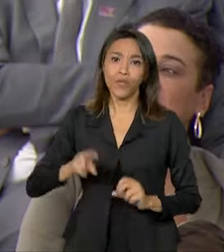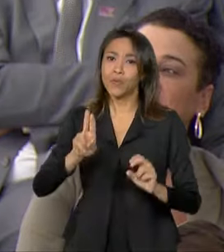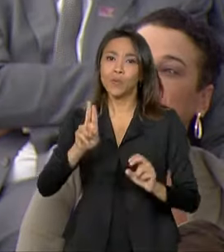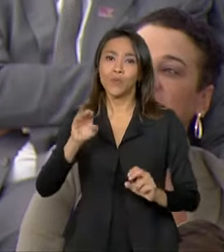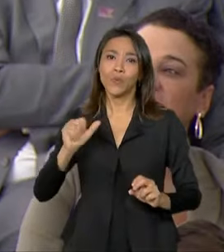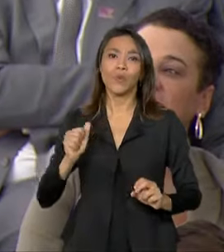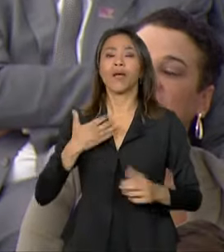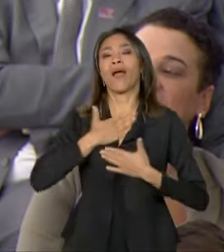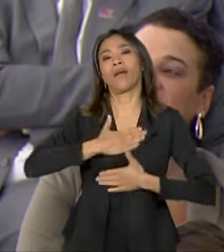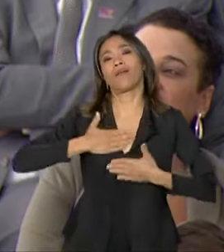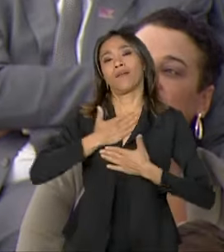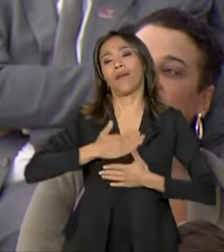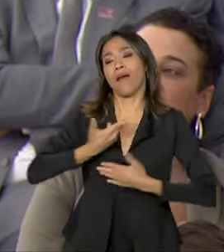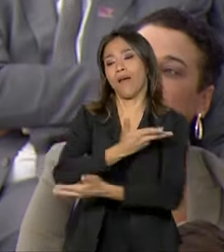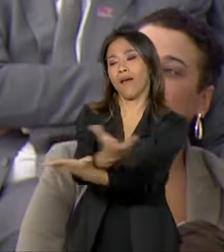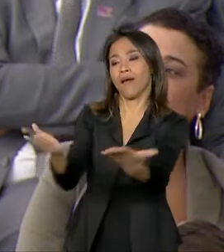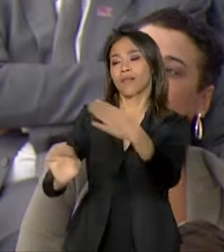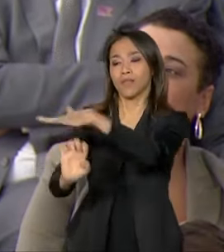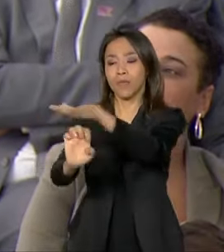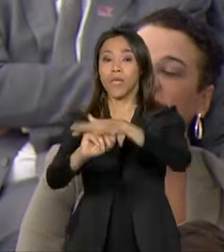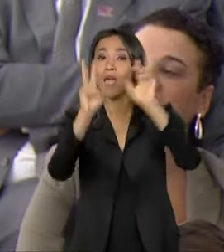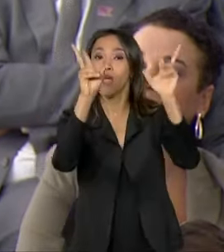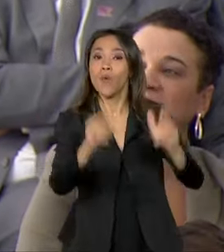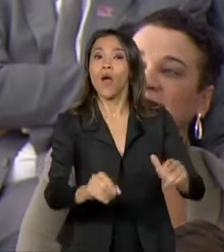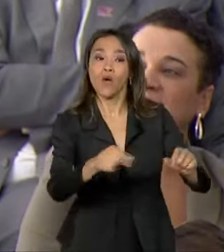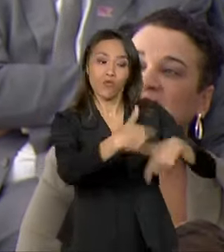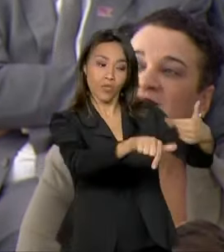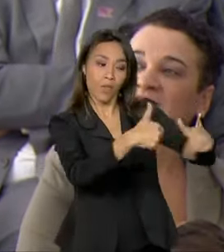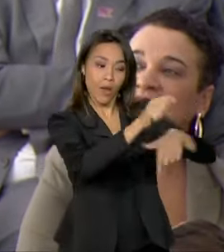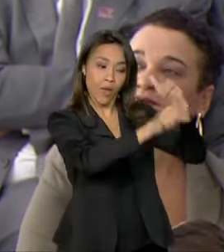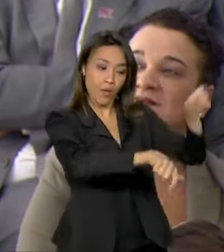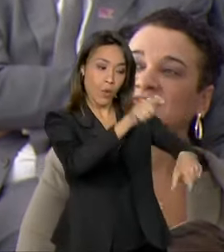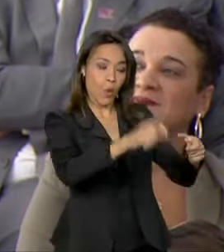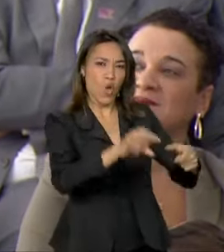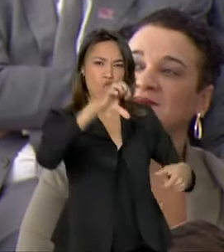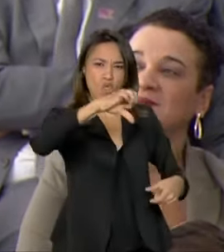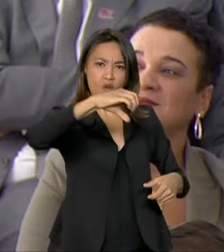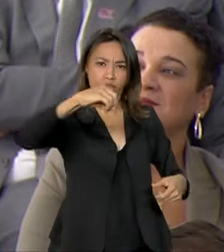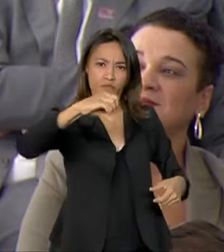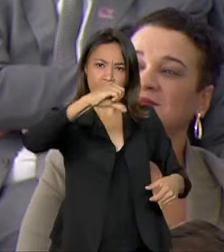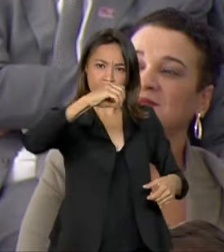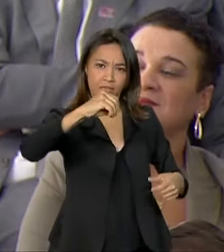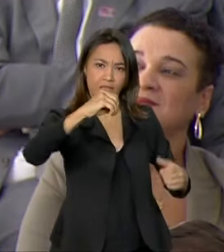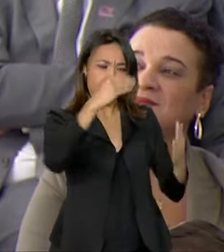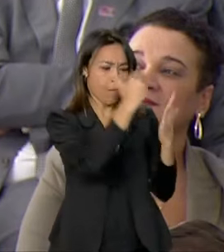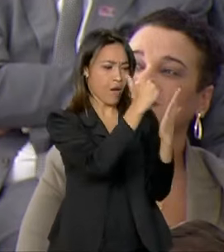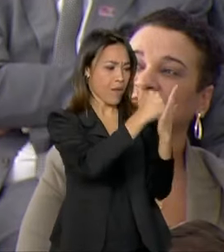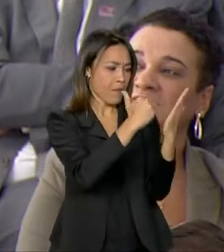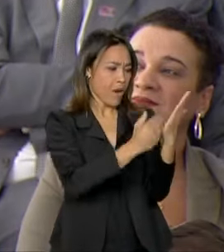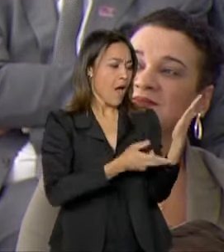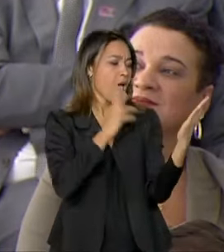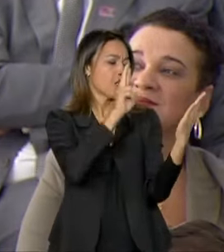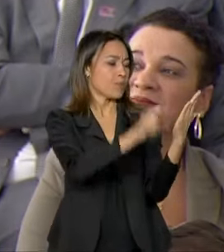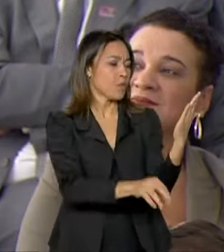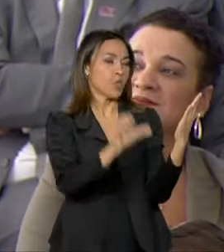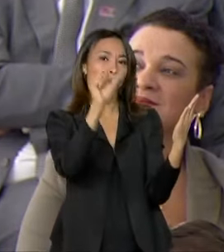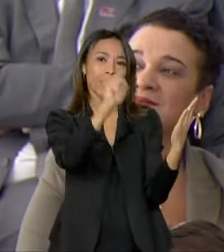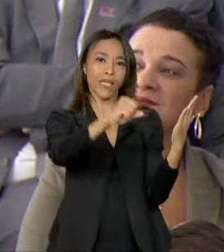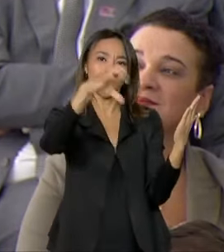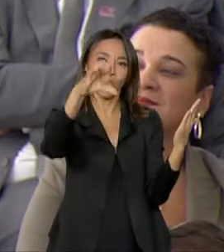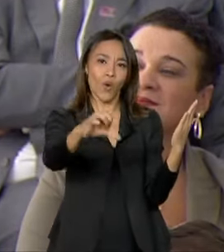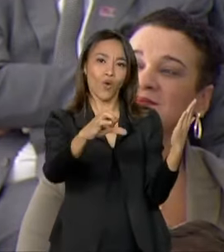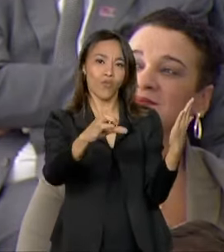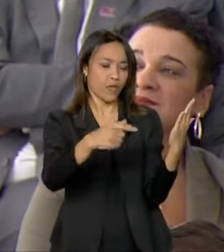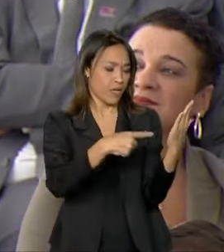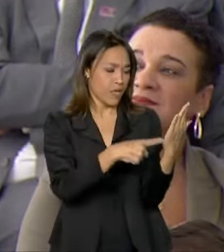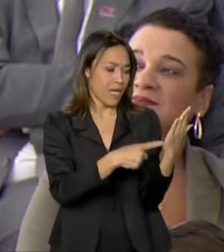Os trabalhadores apresentam uma pauta de reivindicação, 90%, a gente está tendo 89%. Eles, quando começam a falar, eles